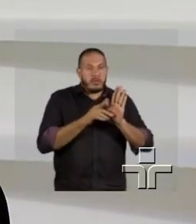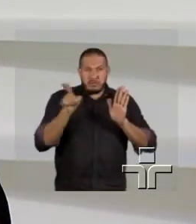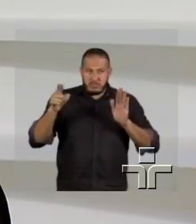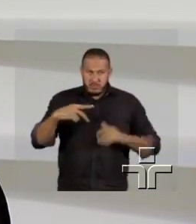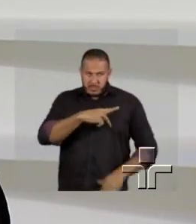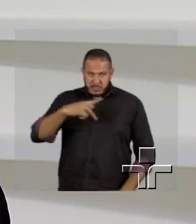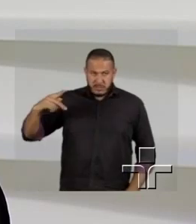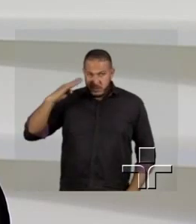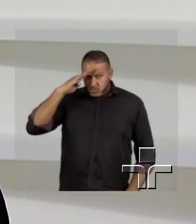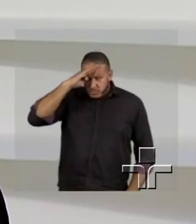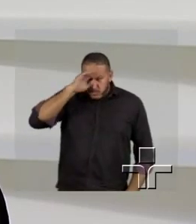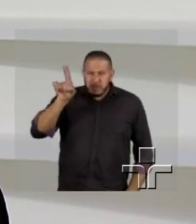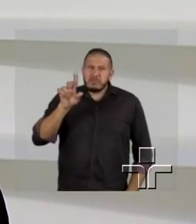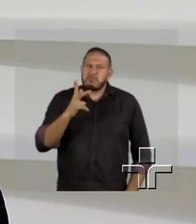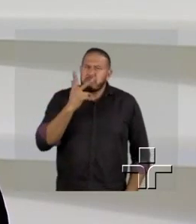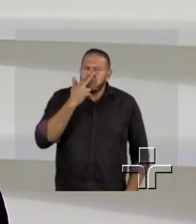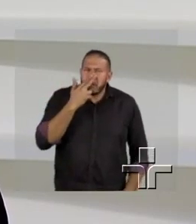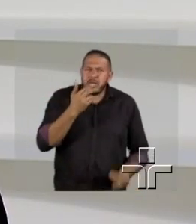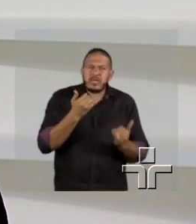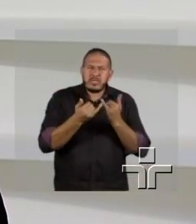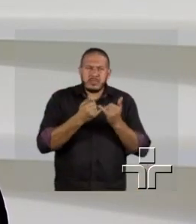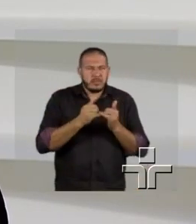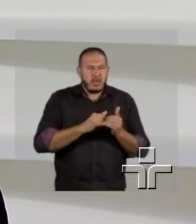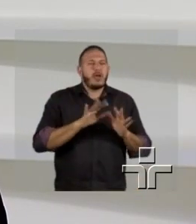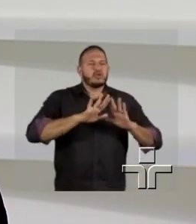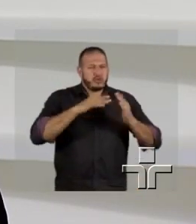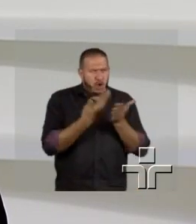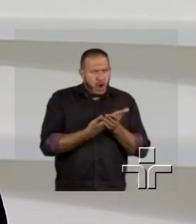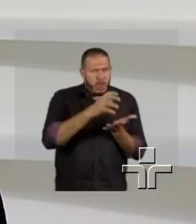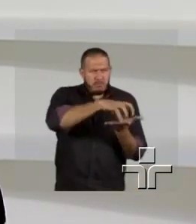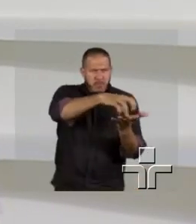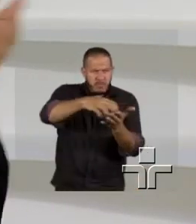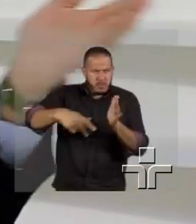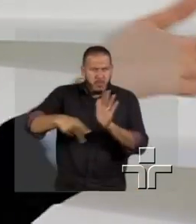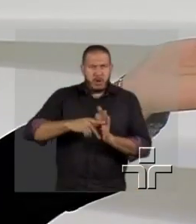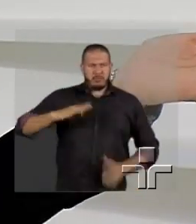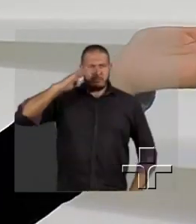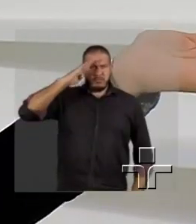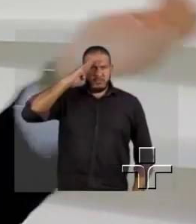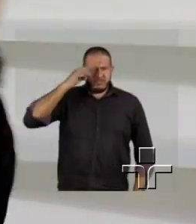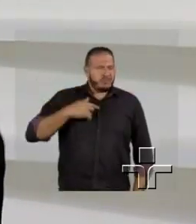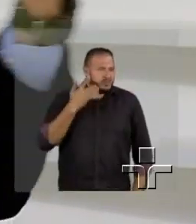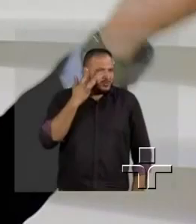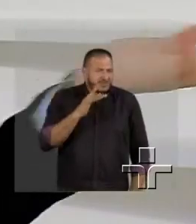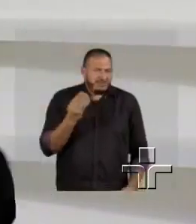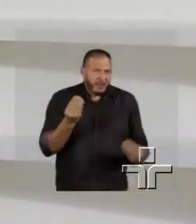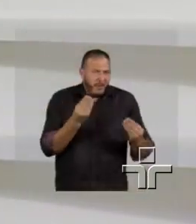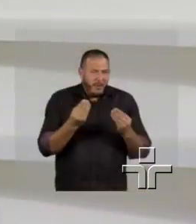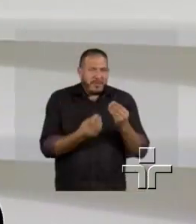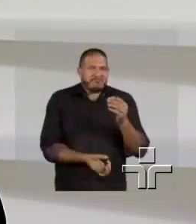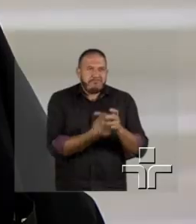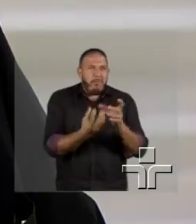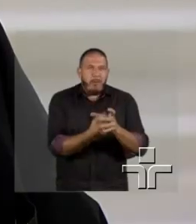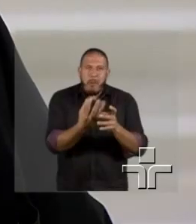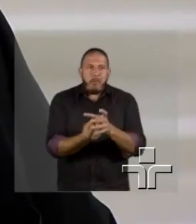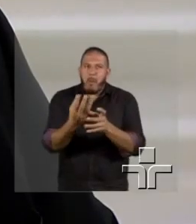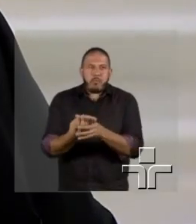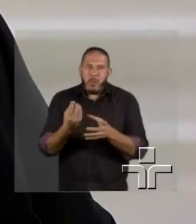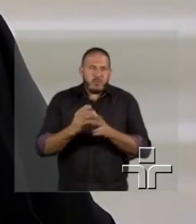dois, para esse aqui eu dou um aumento de R$200, para esse aqui eu dou um aumento de 6.000. Então, nós temos que mexer nessa